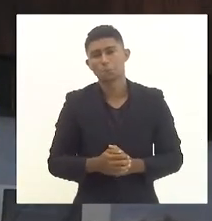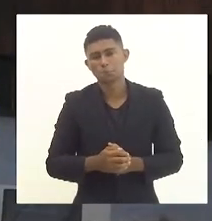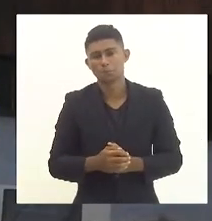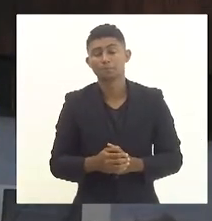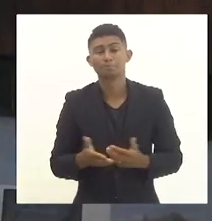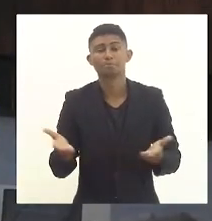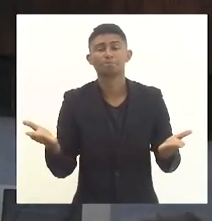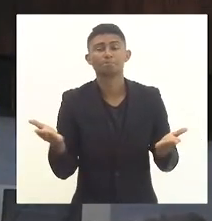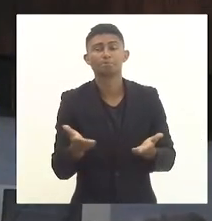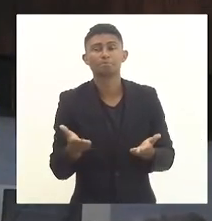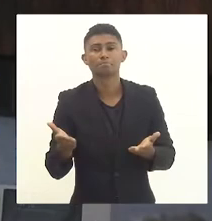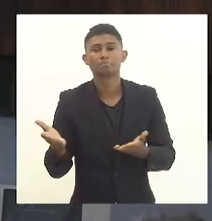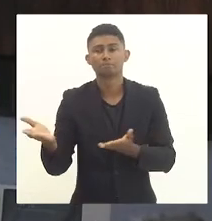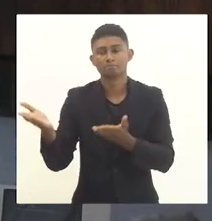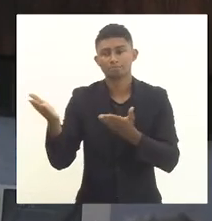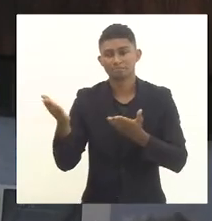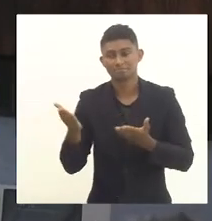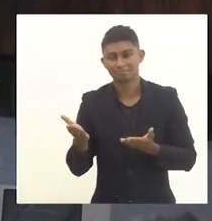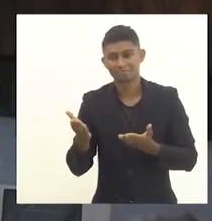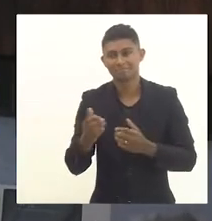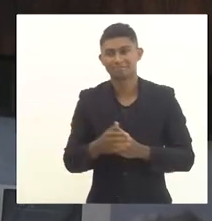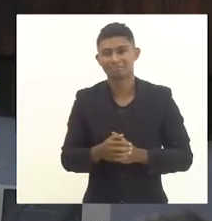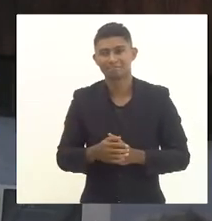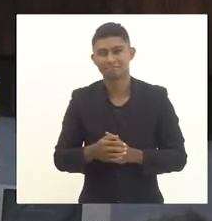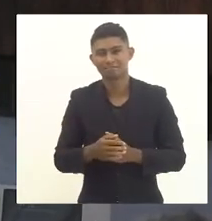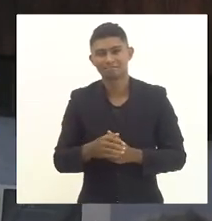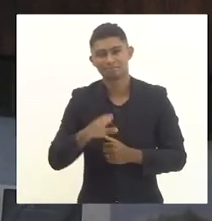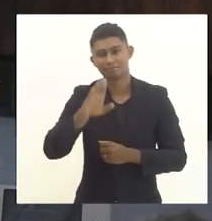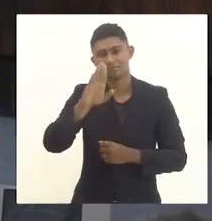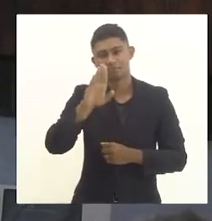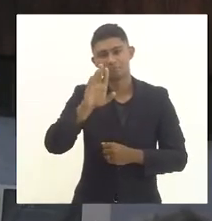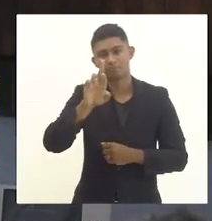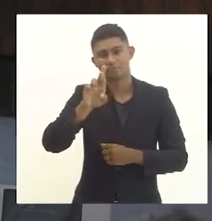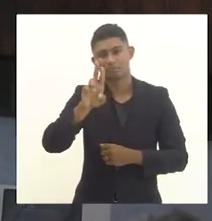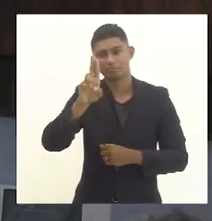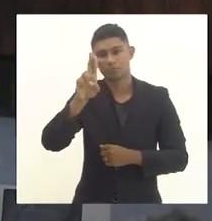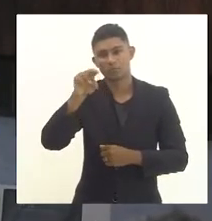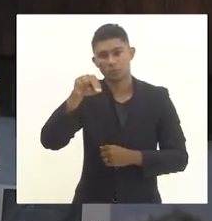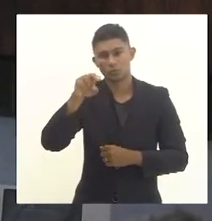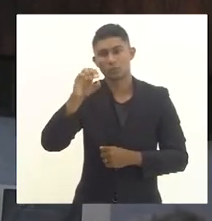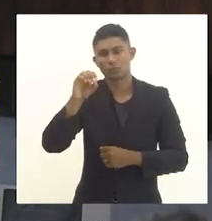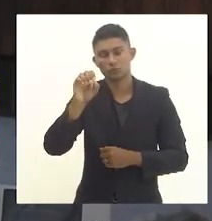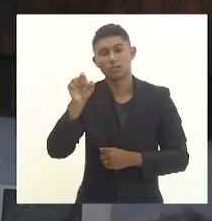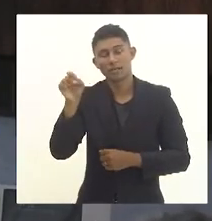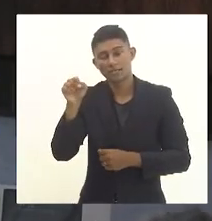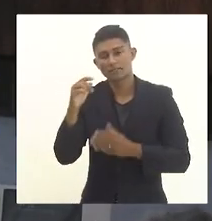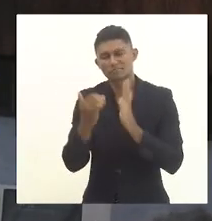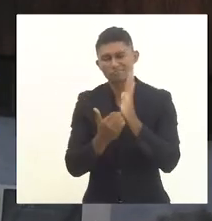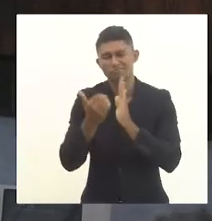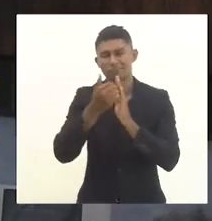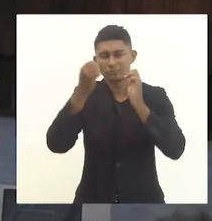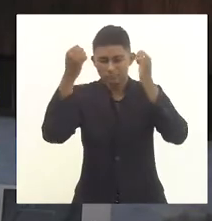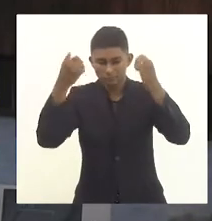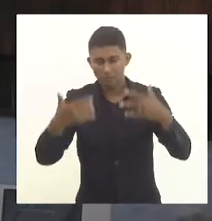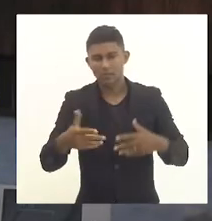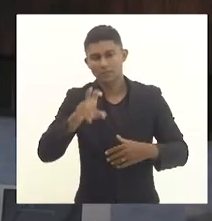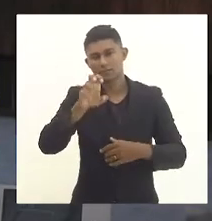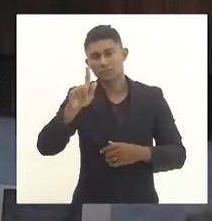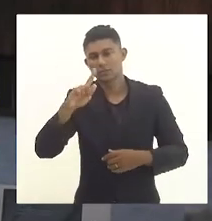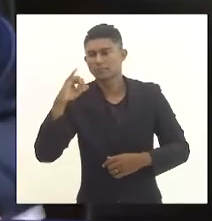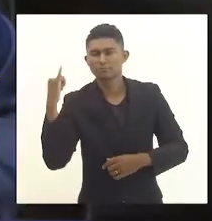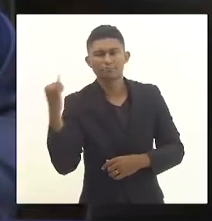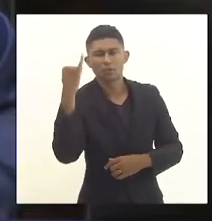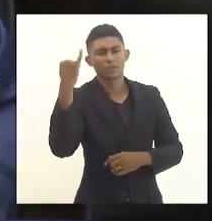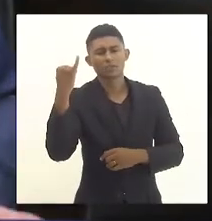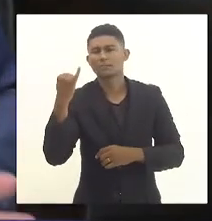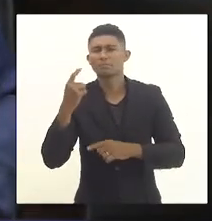Convido o seu Júlio no Brasil, o seu Bruno Gemos, que irá falar sobre a importância da tecnologia de 5G para o desenvolvimento das